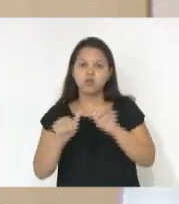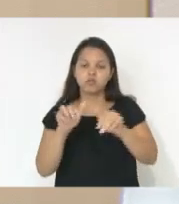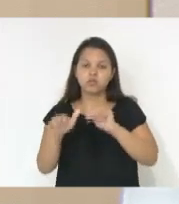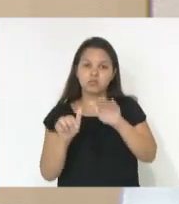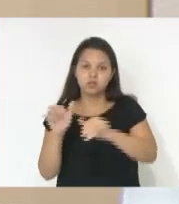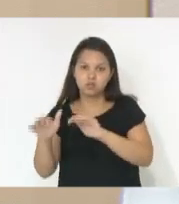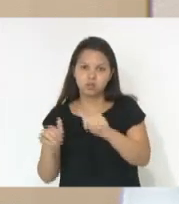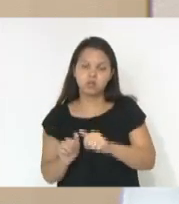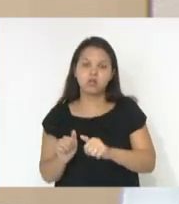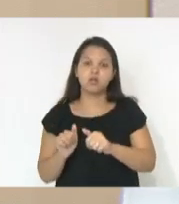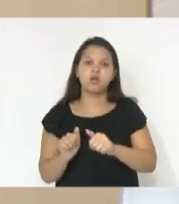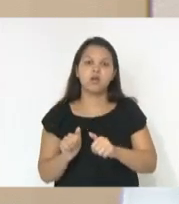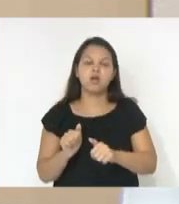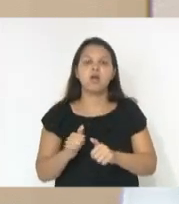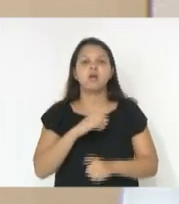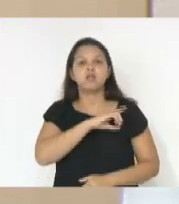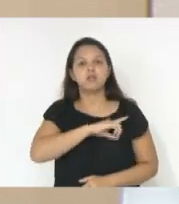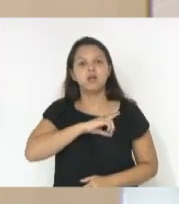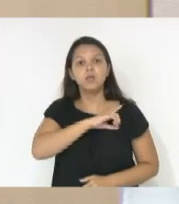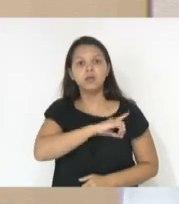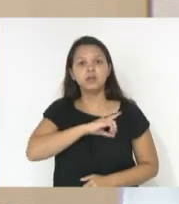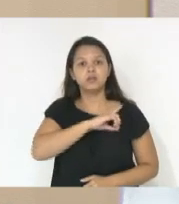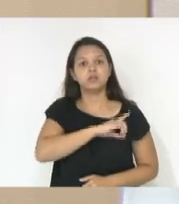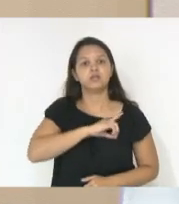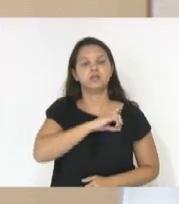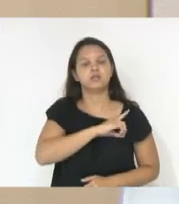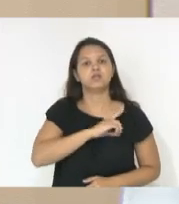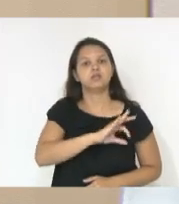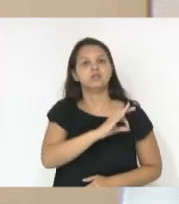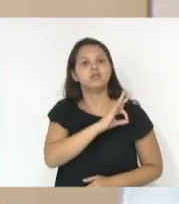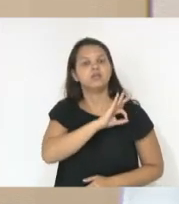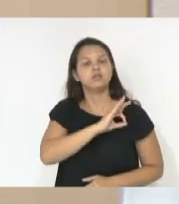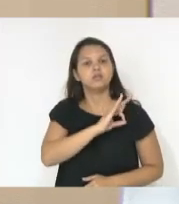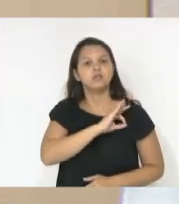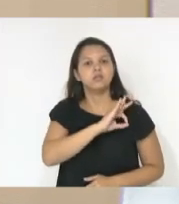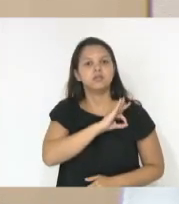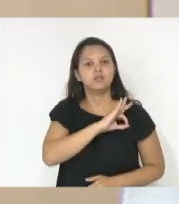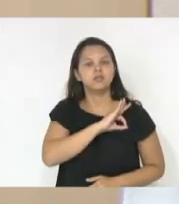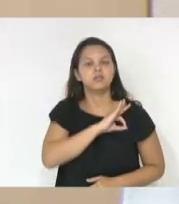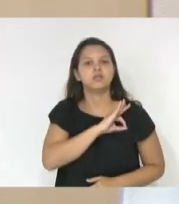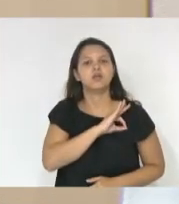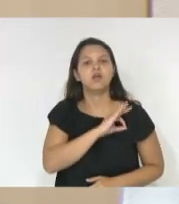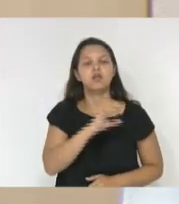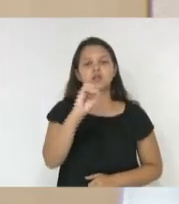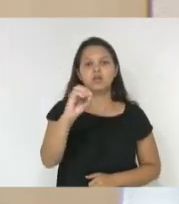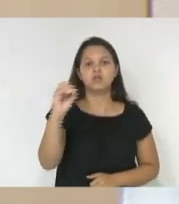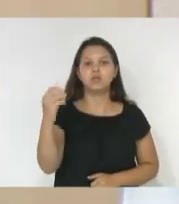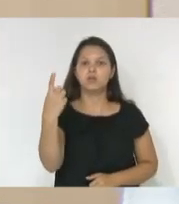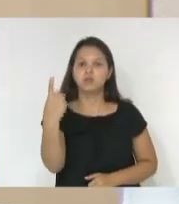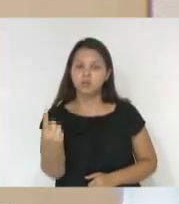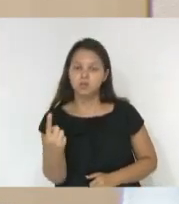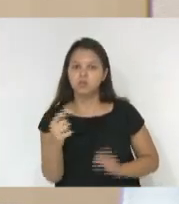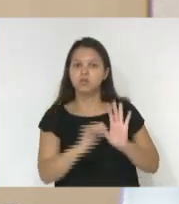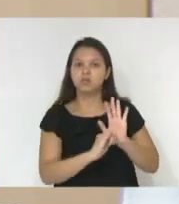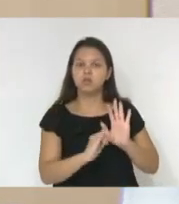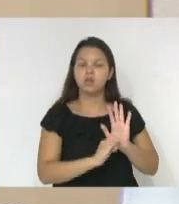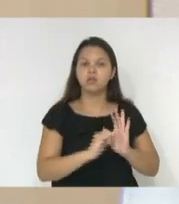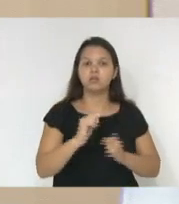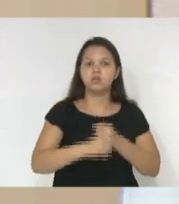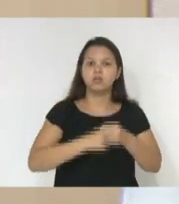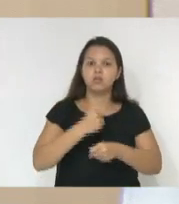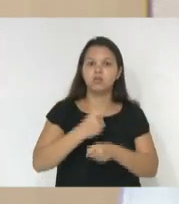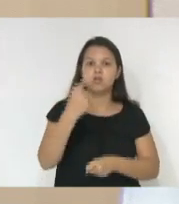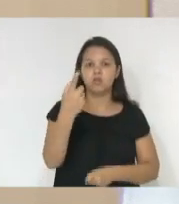o cargo de delegado da Polícia Substituto, proveniente do edital 001 de 2014. Em